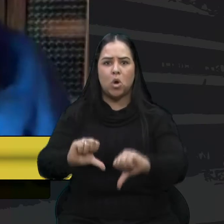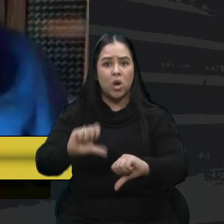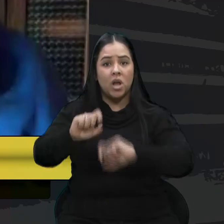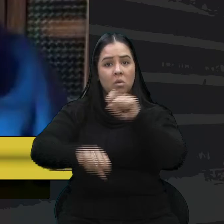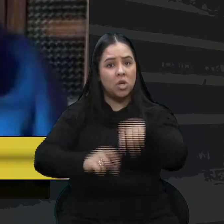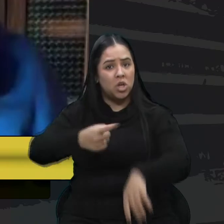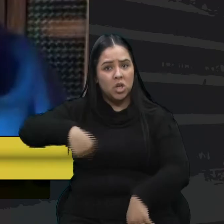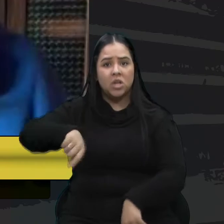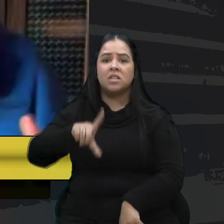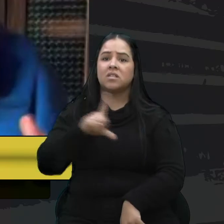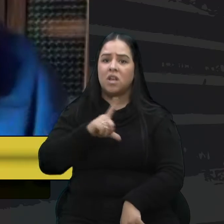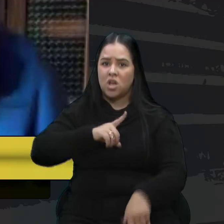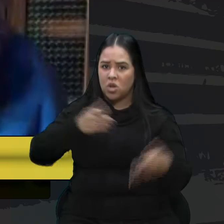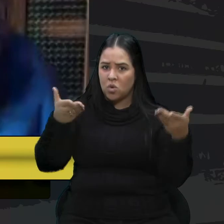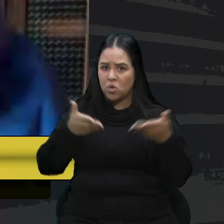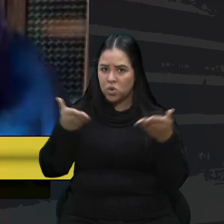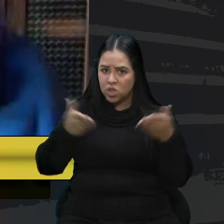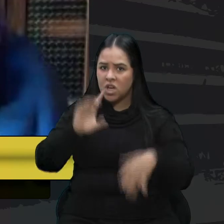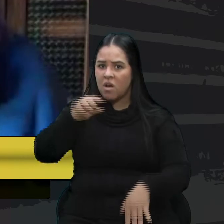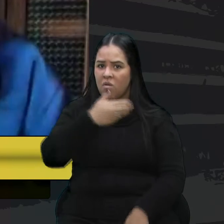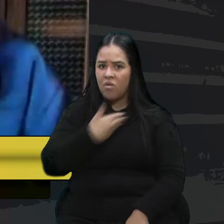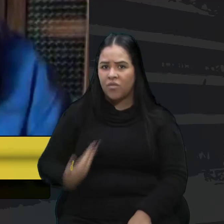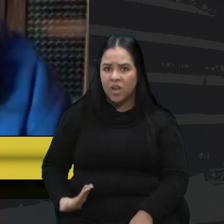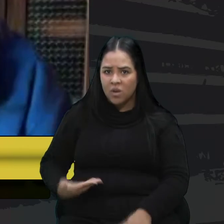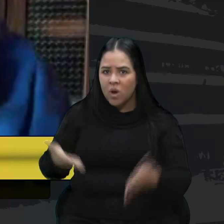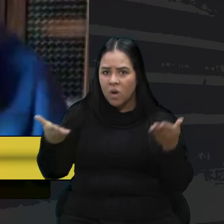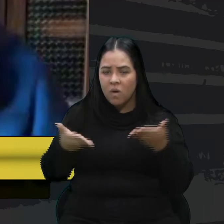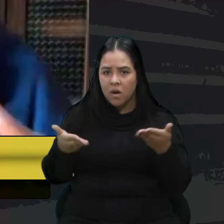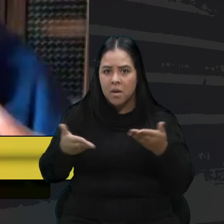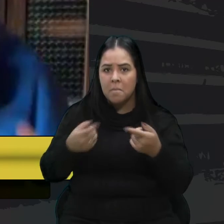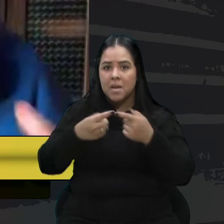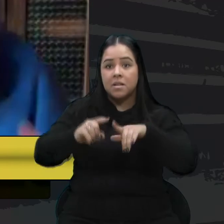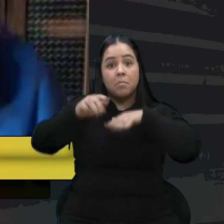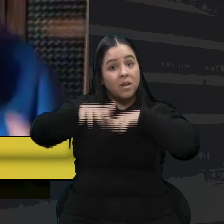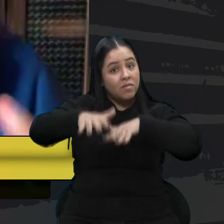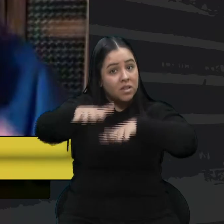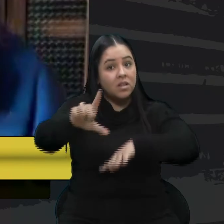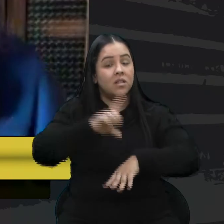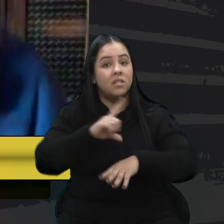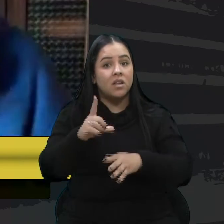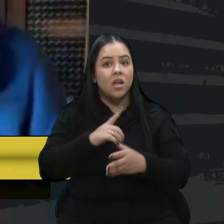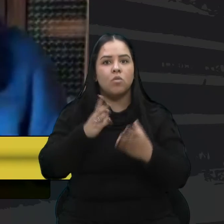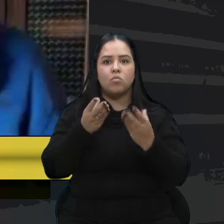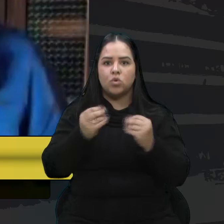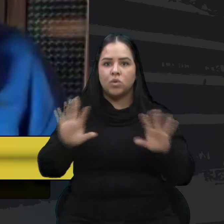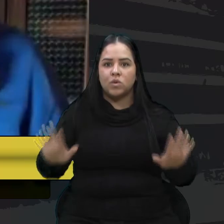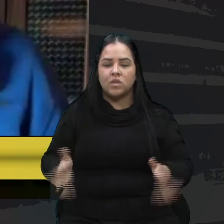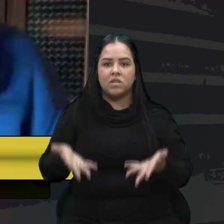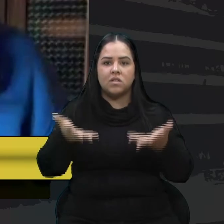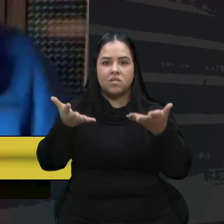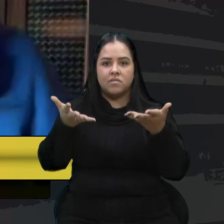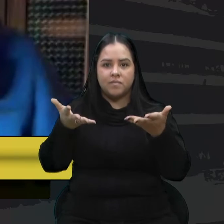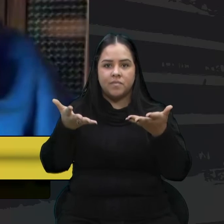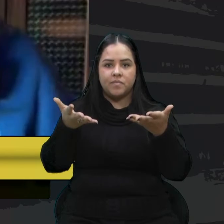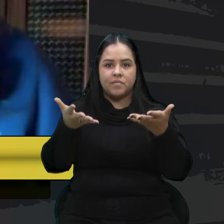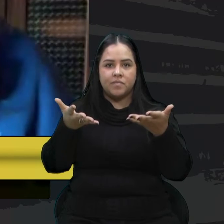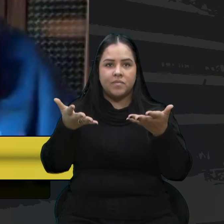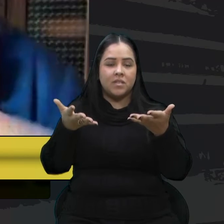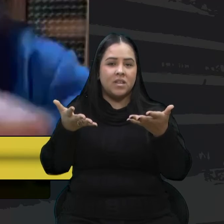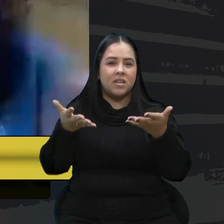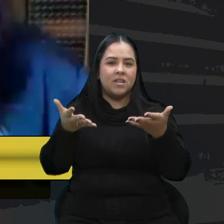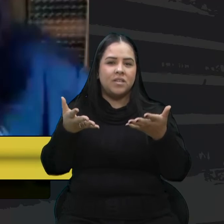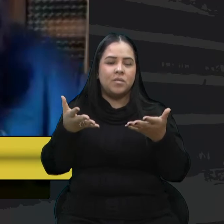hoje. Então ele está tentando, só que ontem as manifestações, embora tenha tido muito incentivo... Declaração de líder bancada PTB.